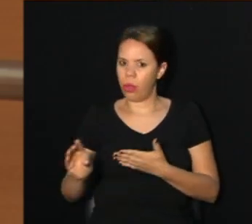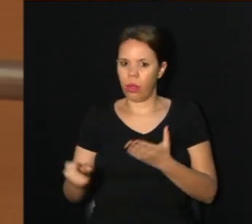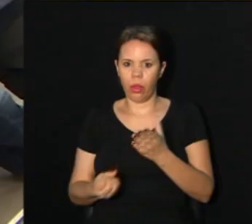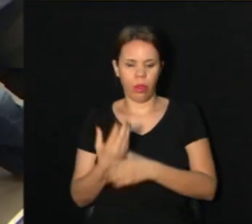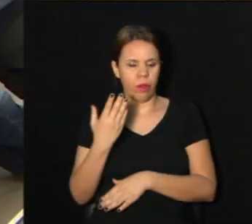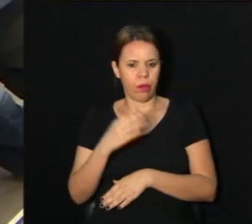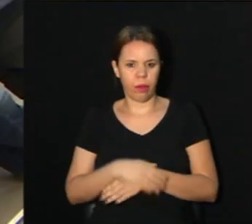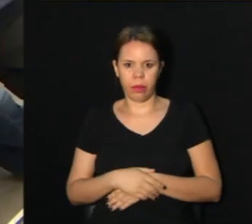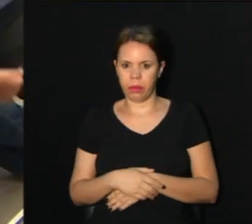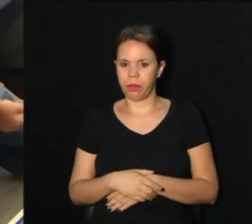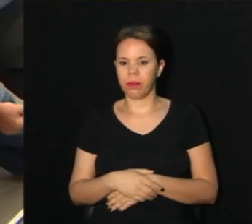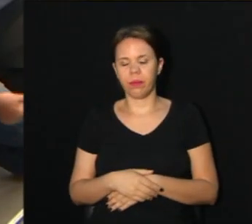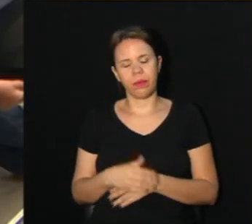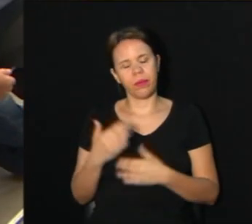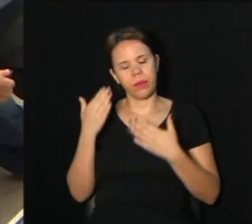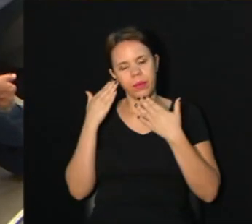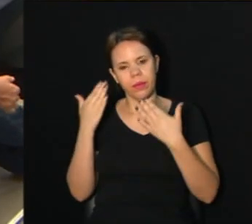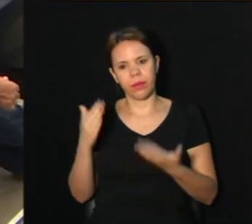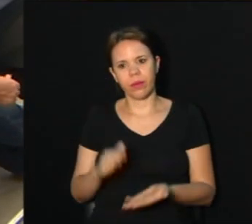Obrigado. Eu agradeço.